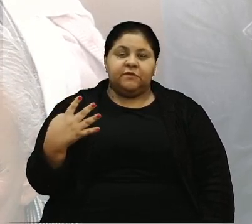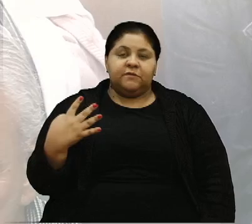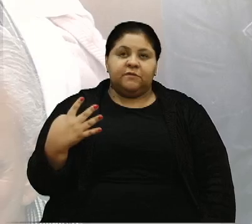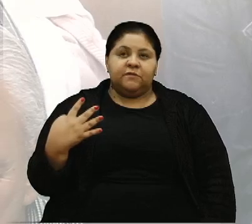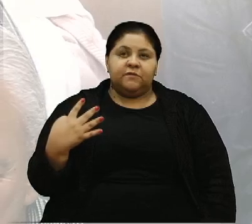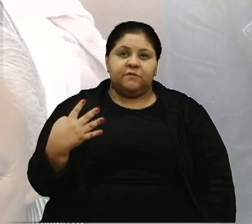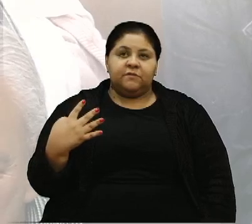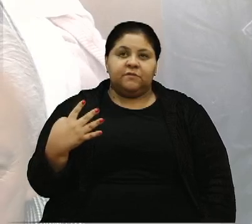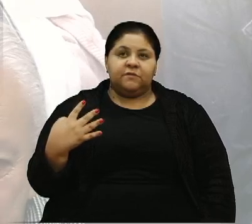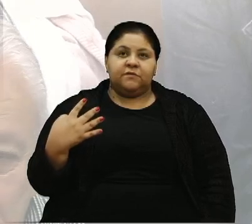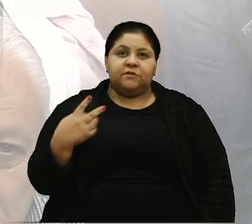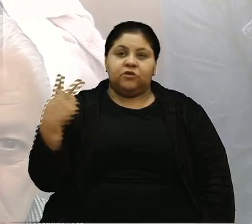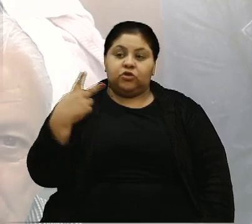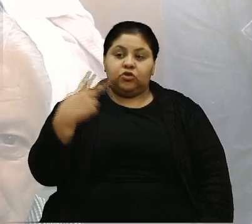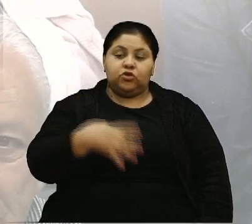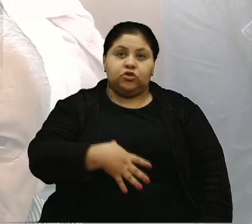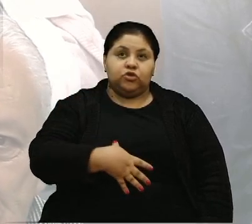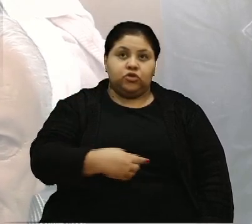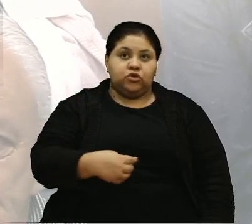teve 2 filhos,